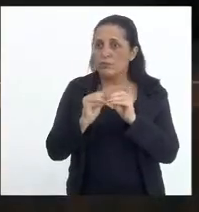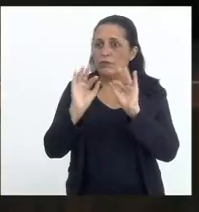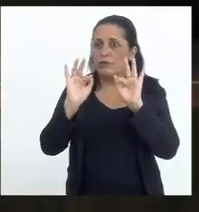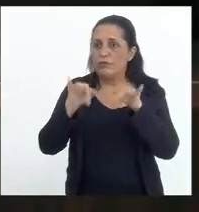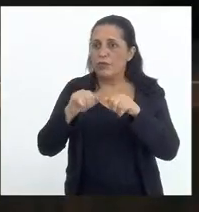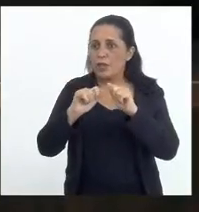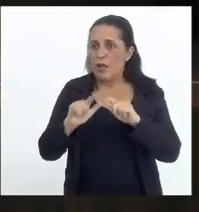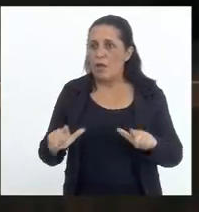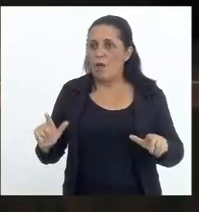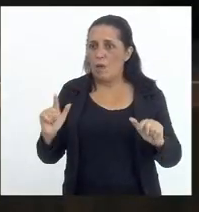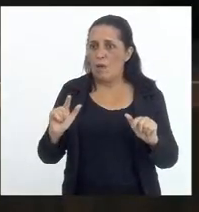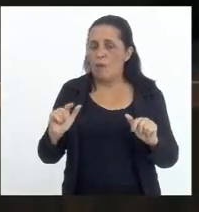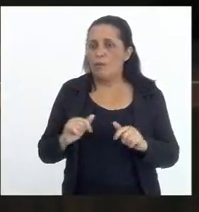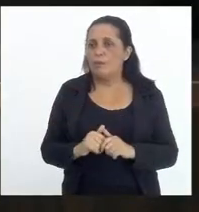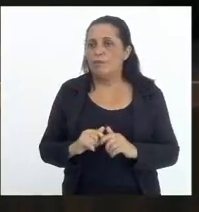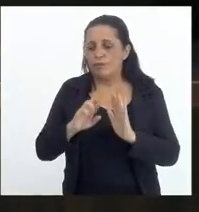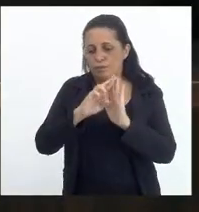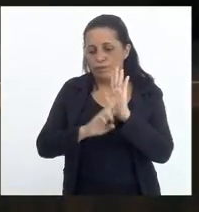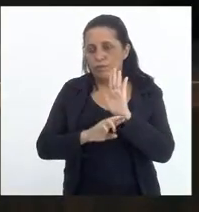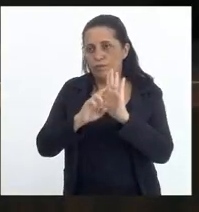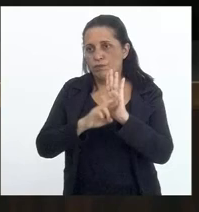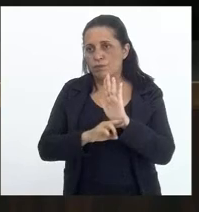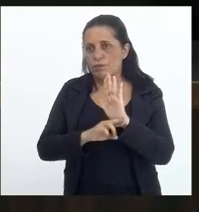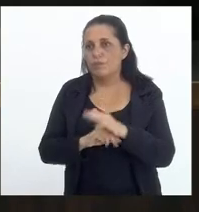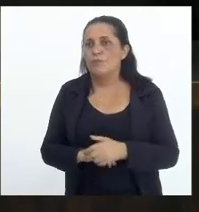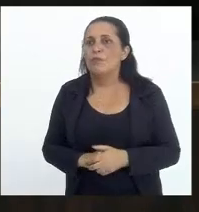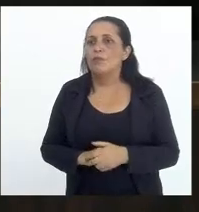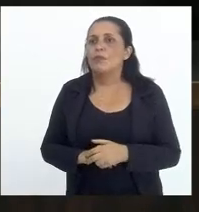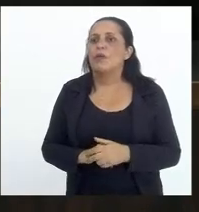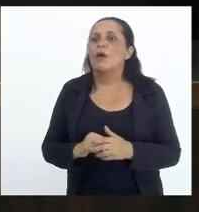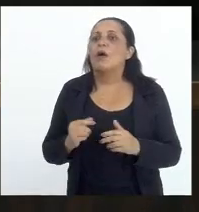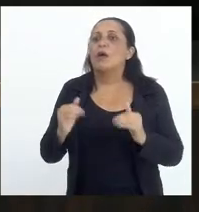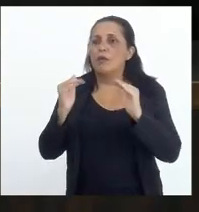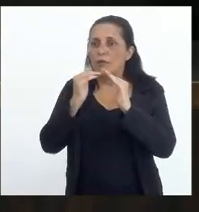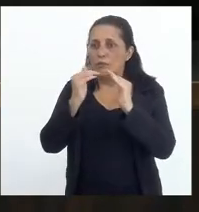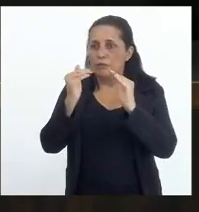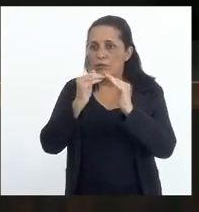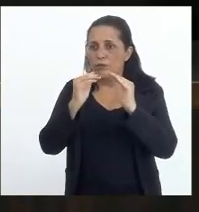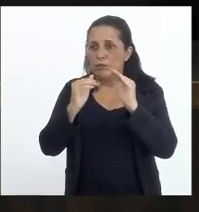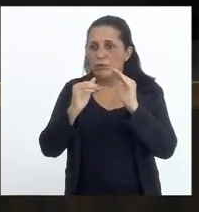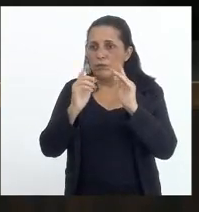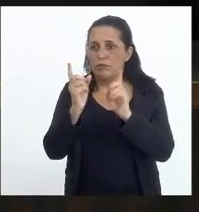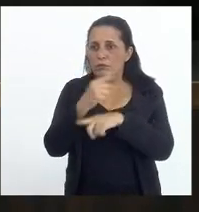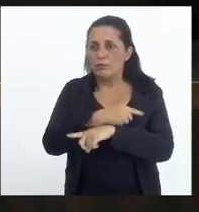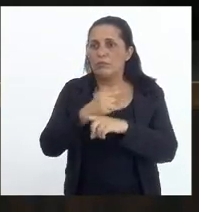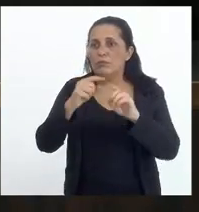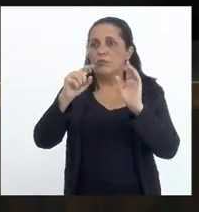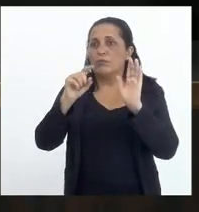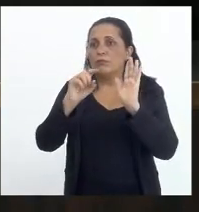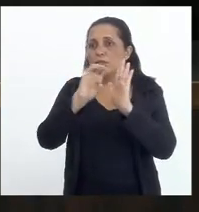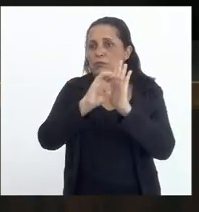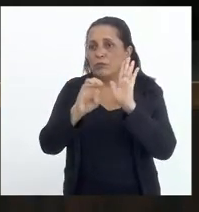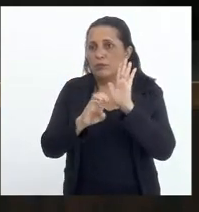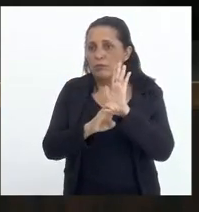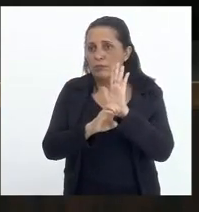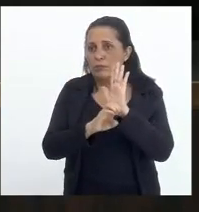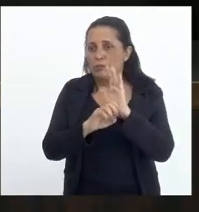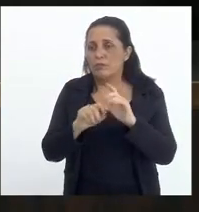A presidência anuncia que há sobre a mesa um destaque pela rejeição da emenda 5, está prejudicada. Líder do PSOL,